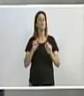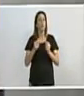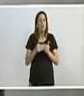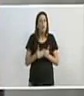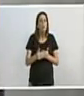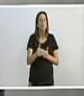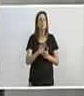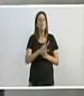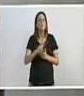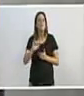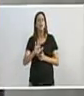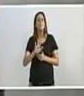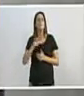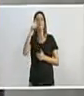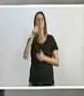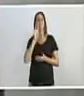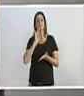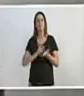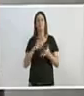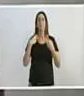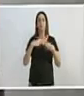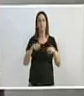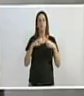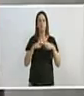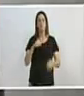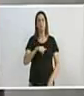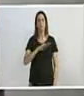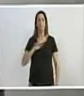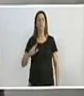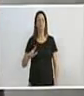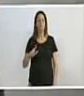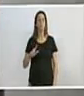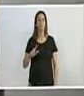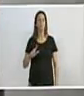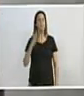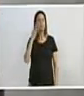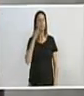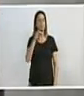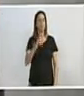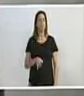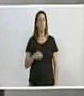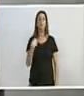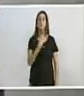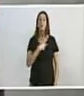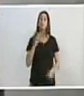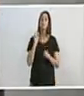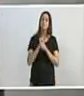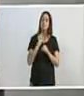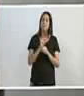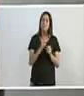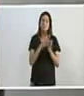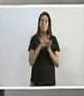melhores para o transporte coletivo de Blumenau virão, com certeza. Eu acho que nós estamos superando essa fase